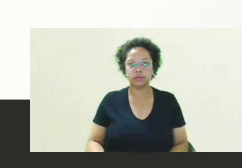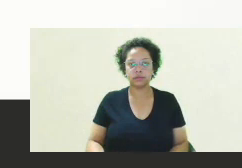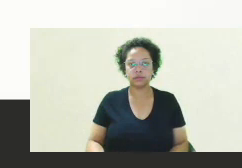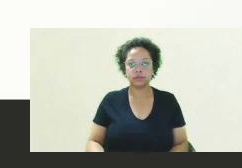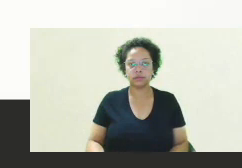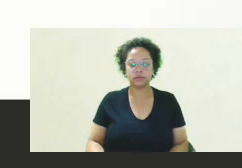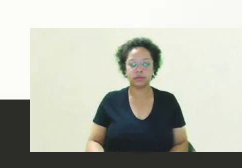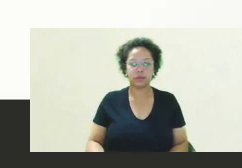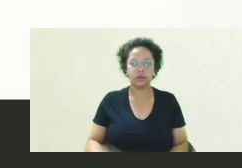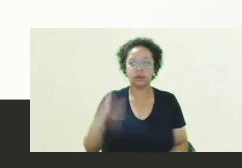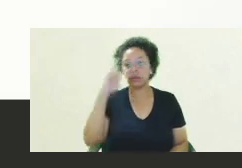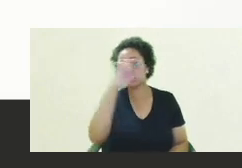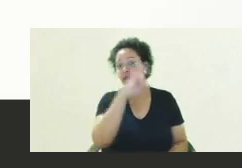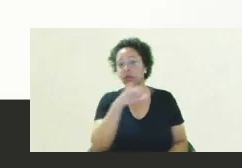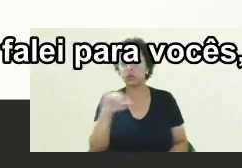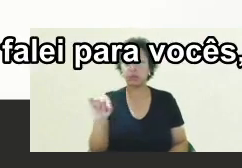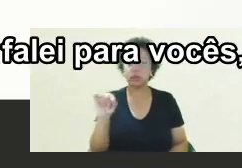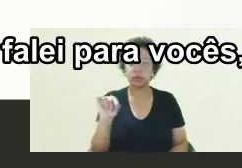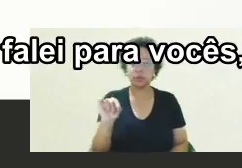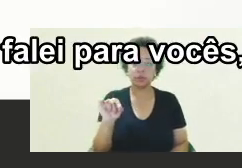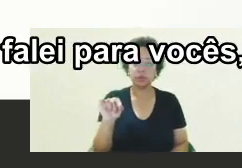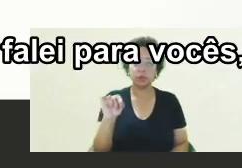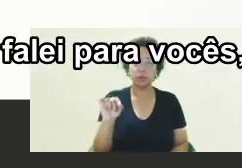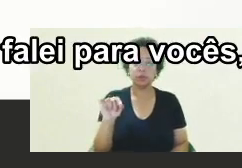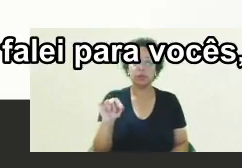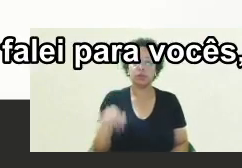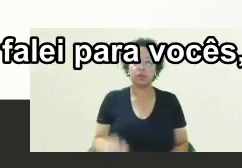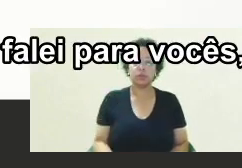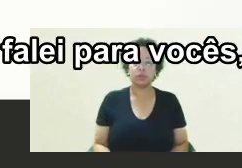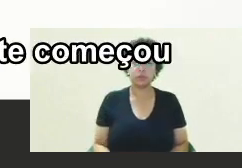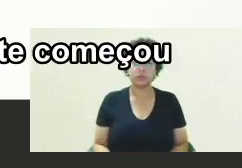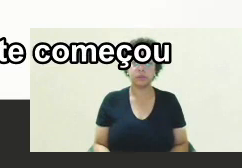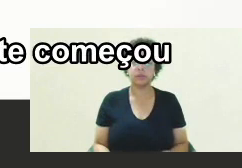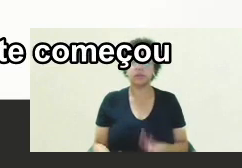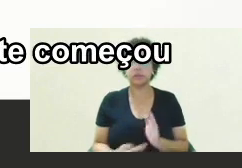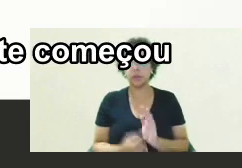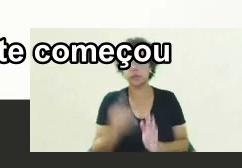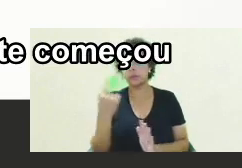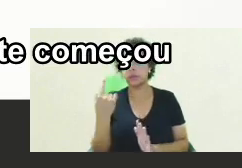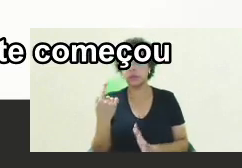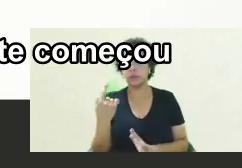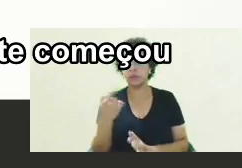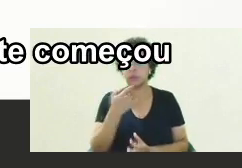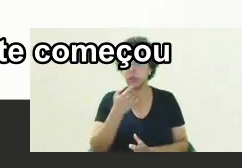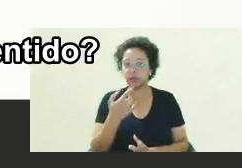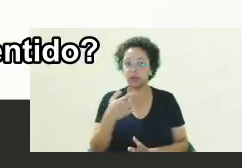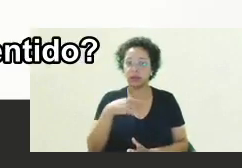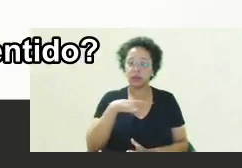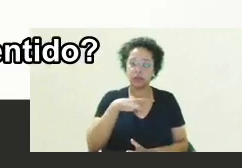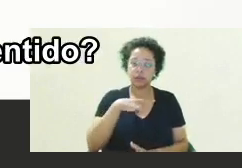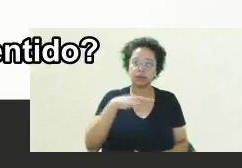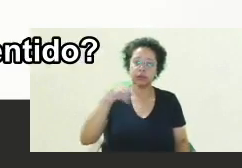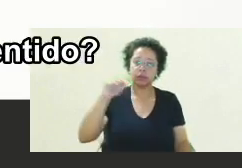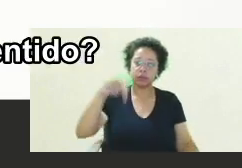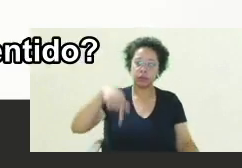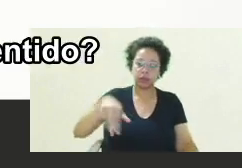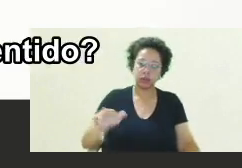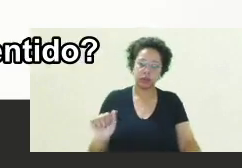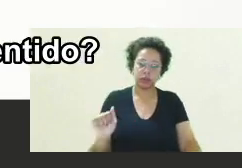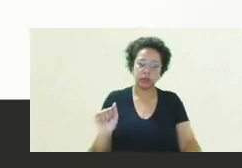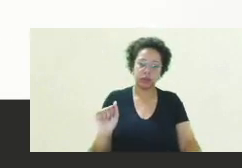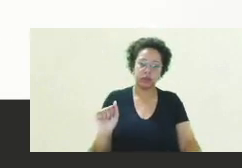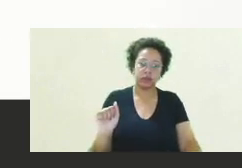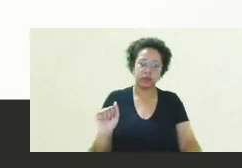esses desafios? Assim, quais ações a gente tomou? Primeiro, como eu falei para vocês, eu estava como QA e a gente começou com um teste. Isso